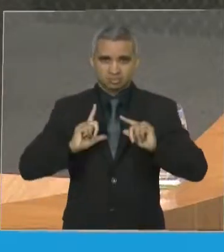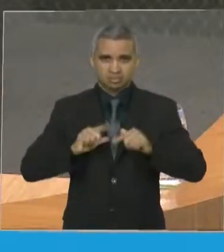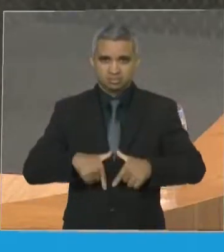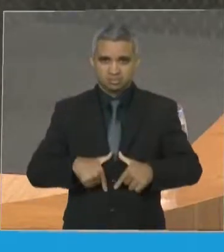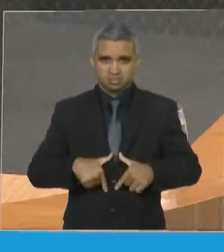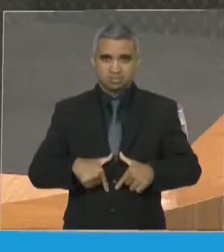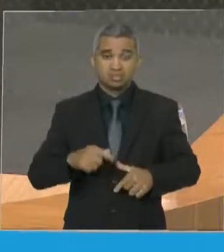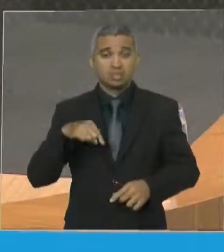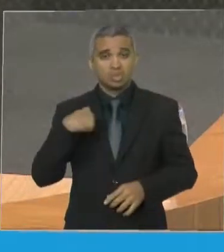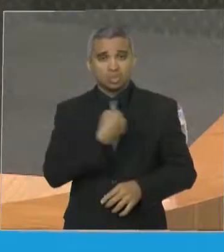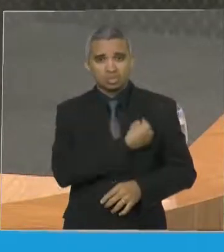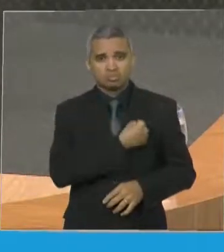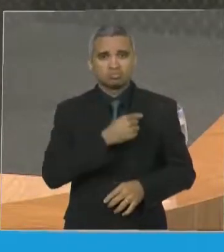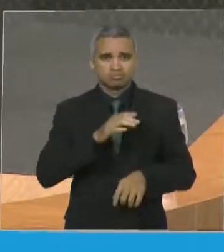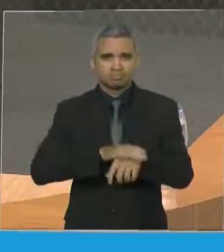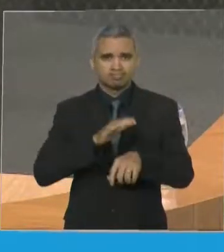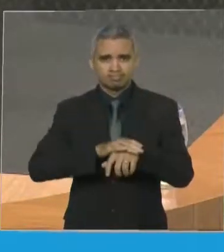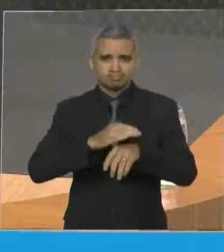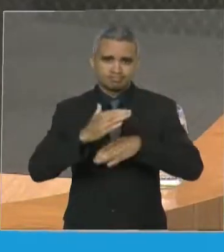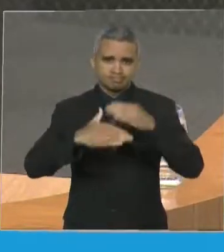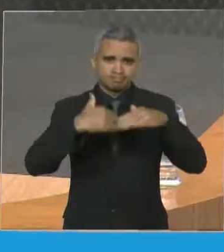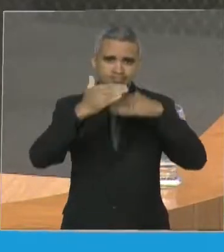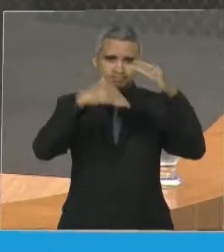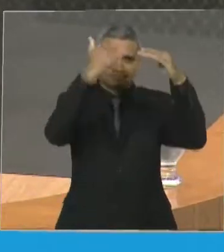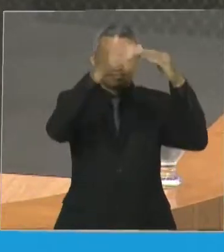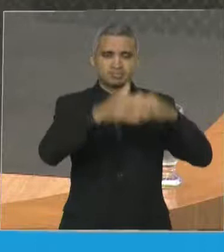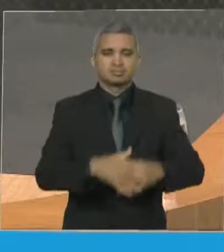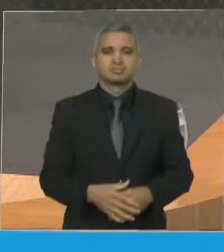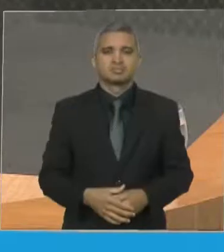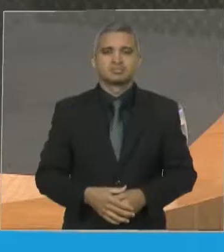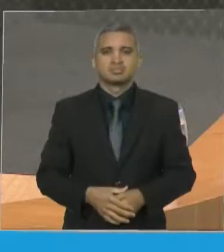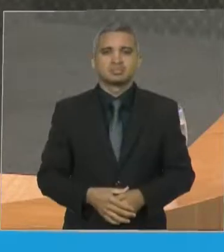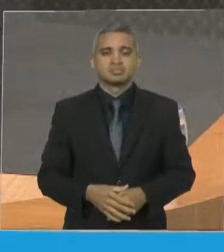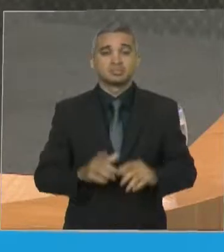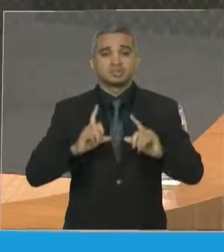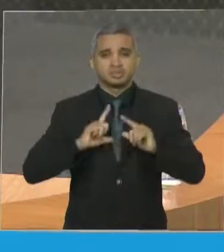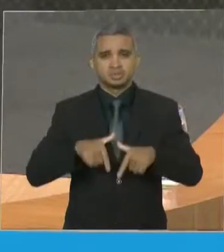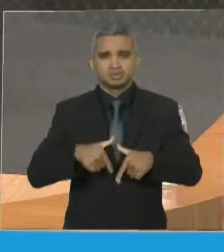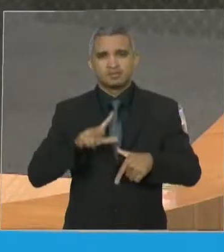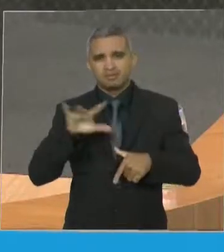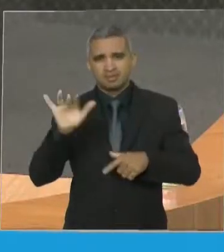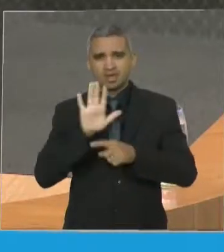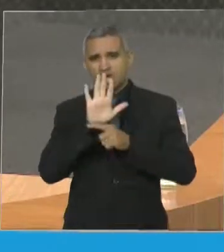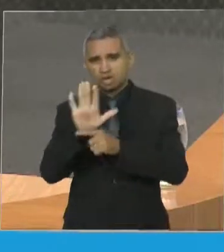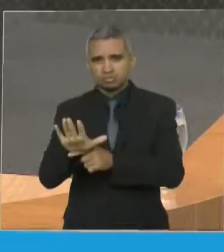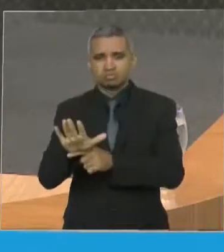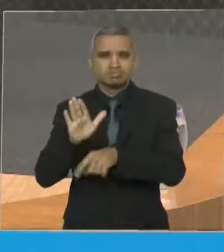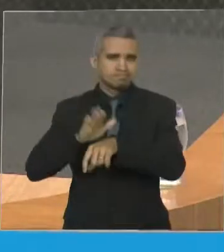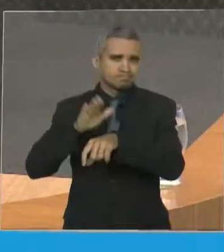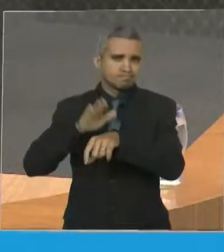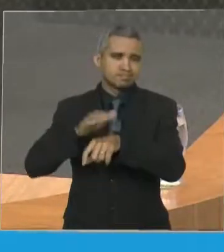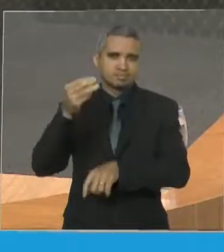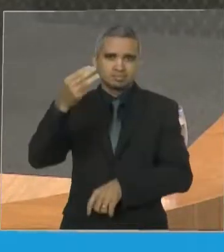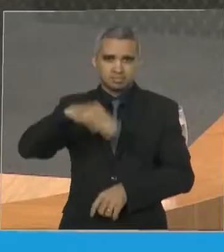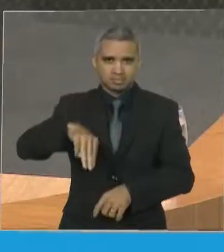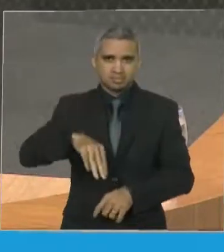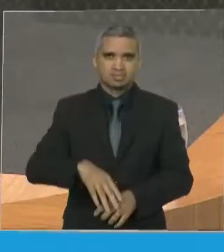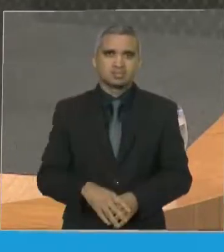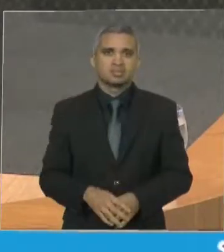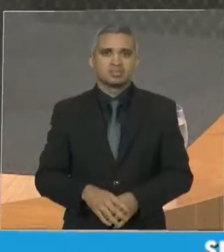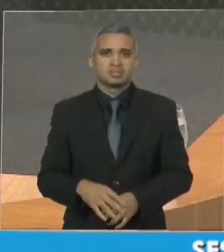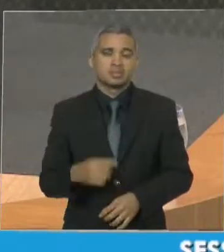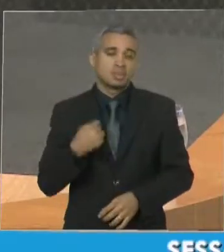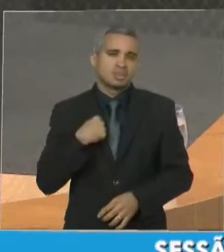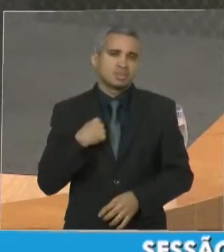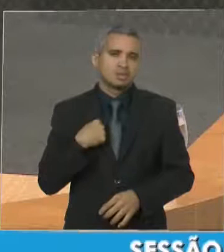aumentar e a crescer. Israel tem muito a oferecer para o Maranhão. E a minha oração e a minha